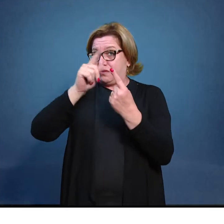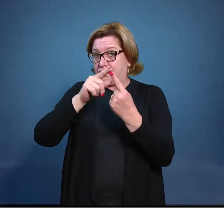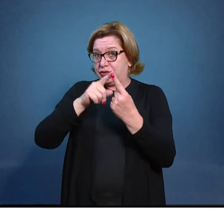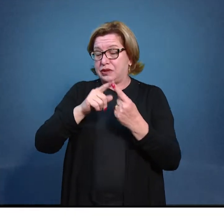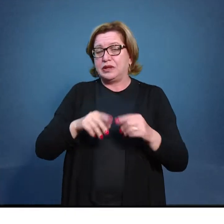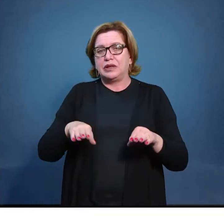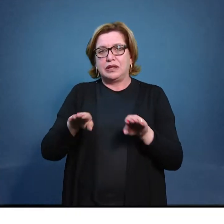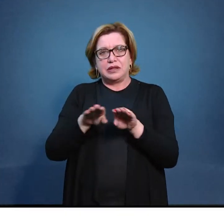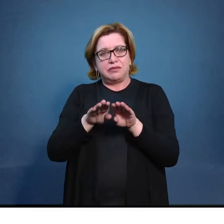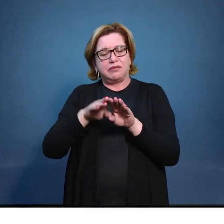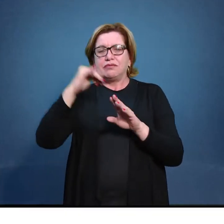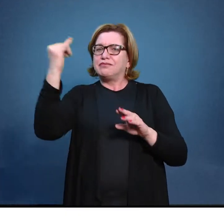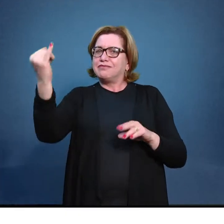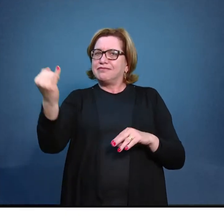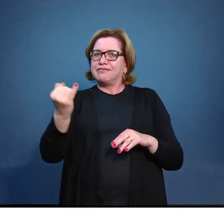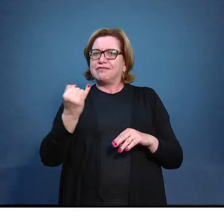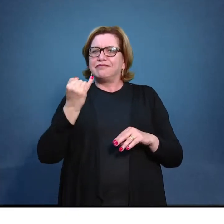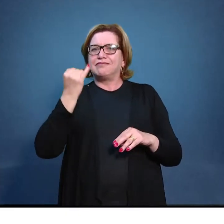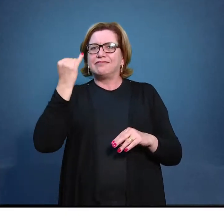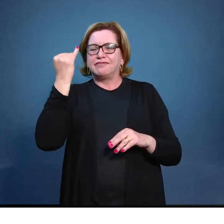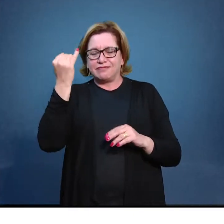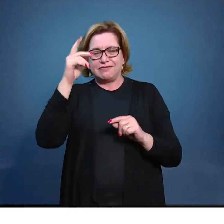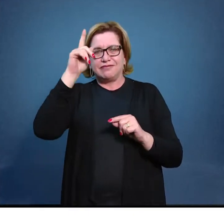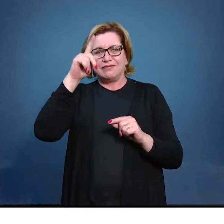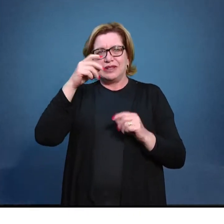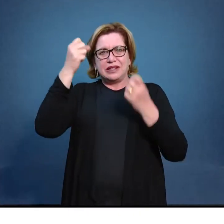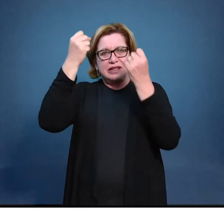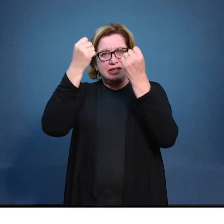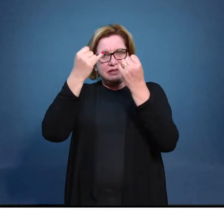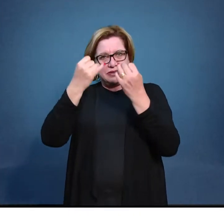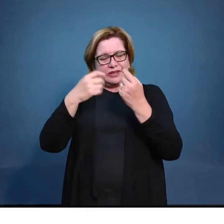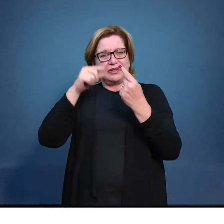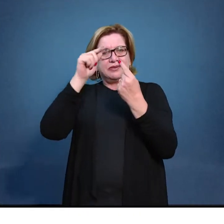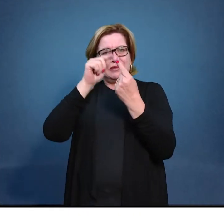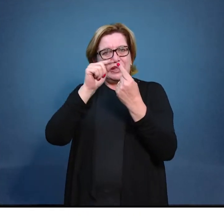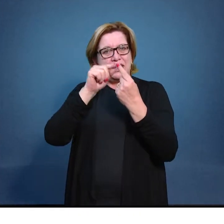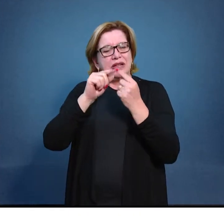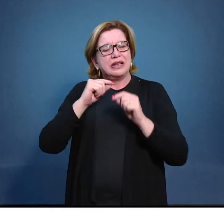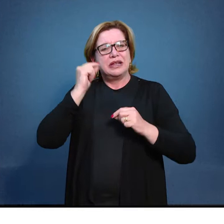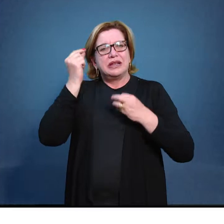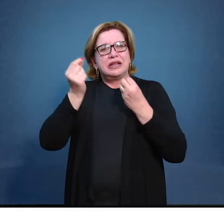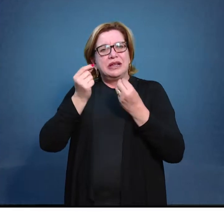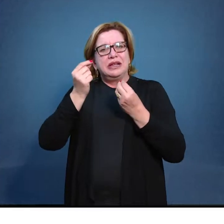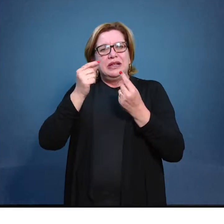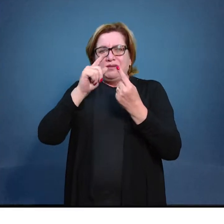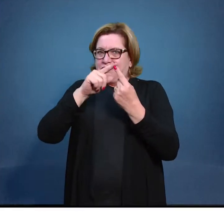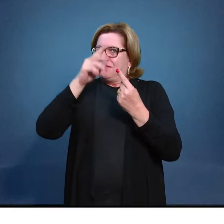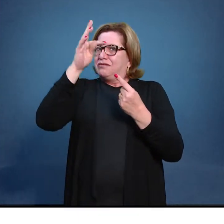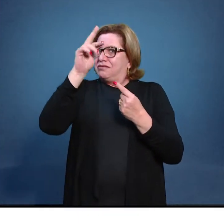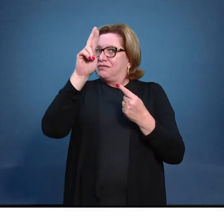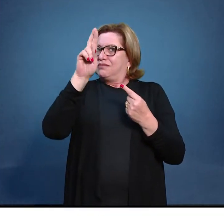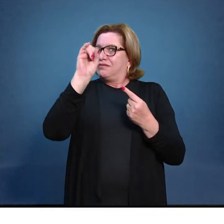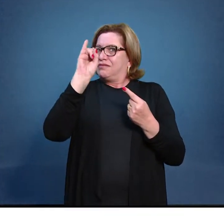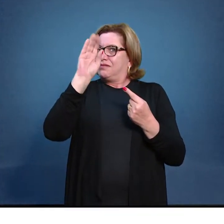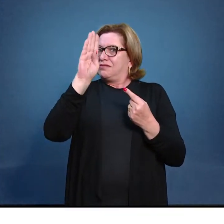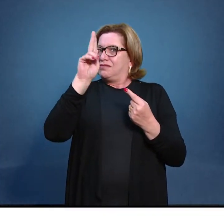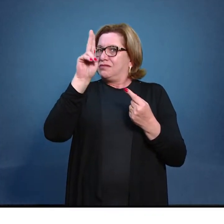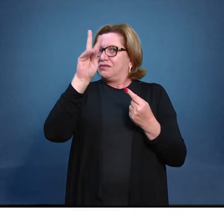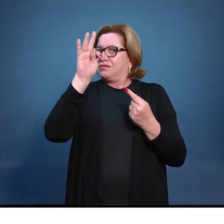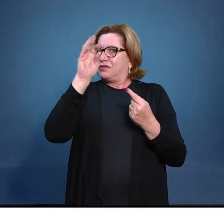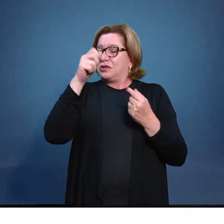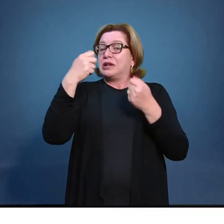Outro aspecto interessante tratado pelo Código Tributário Nacional é que o tributo ele deve ser instituído em